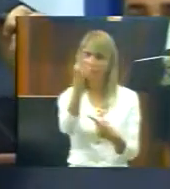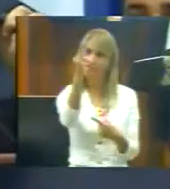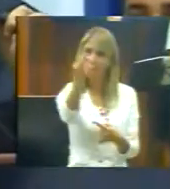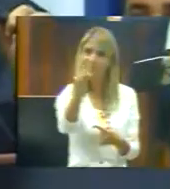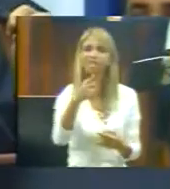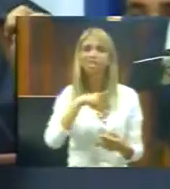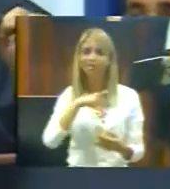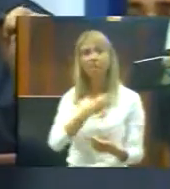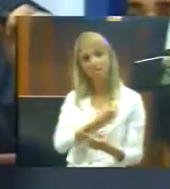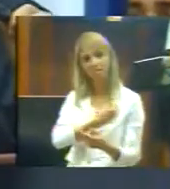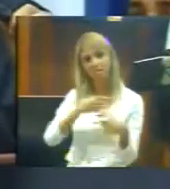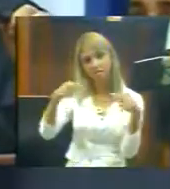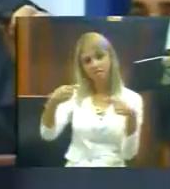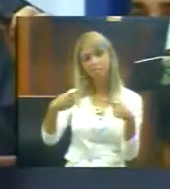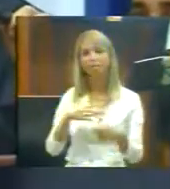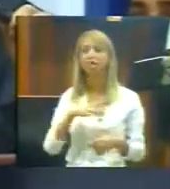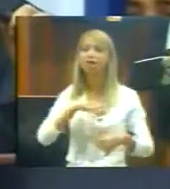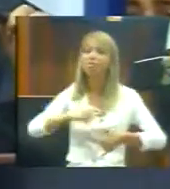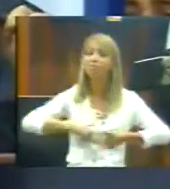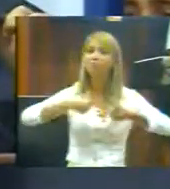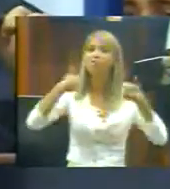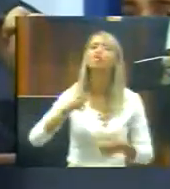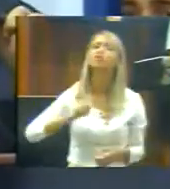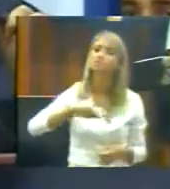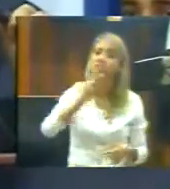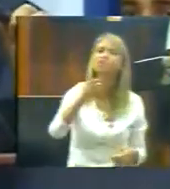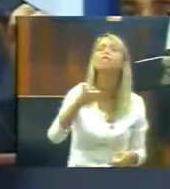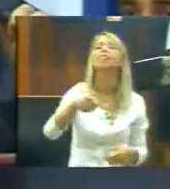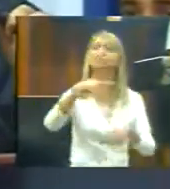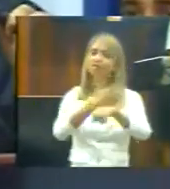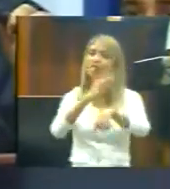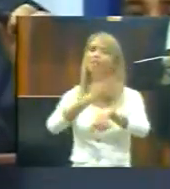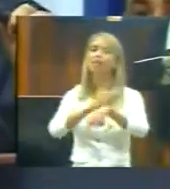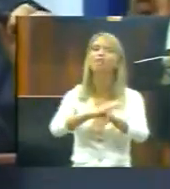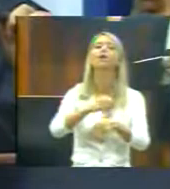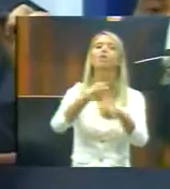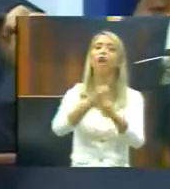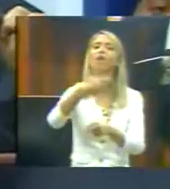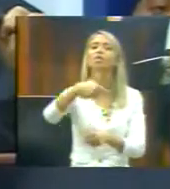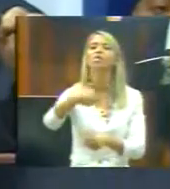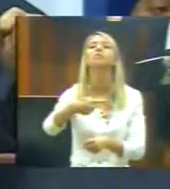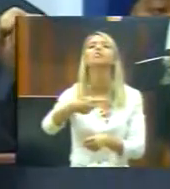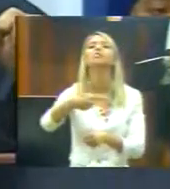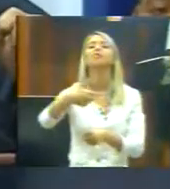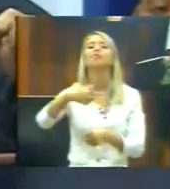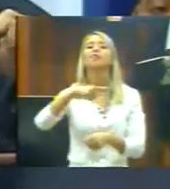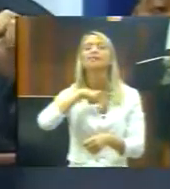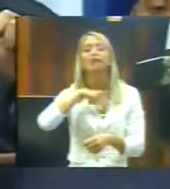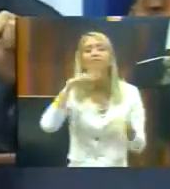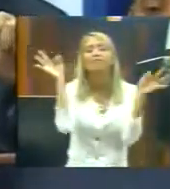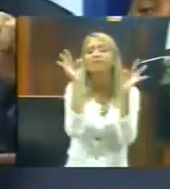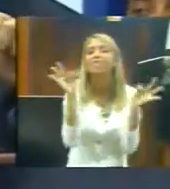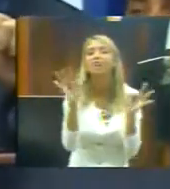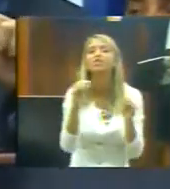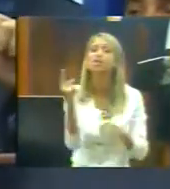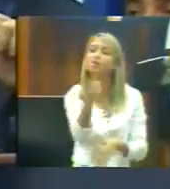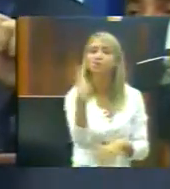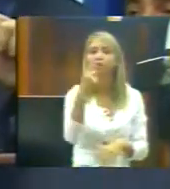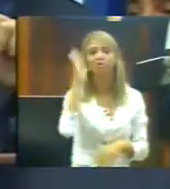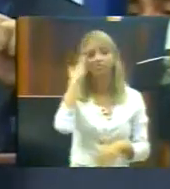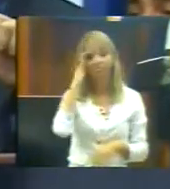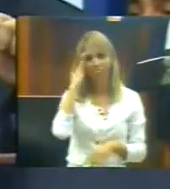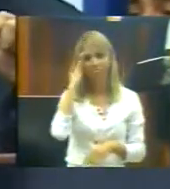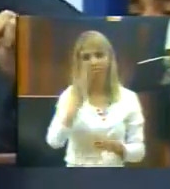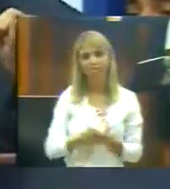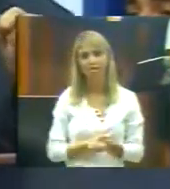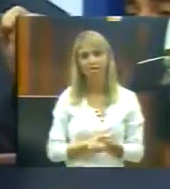vida pública. Então, para mim é uma honra, venho me preparando para isso há 2 anos e fico feliz de que vocês tenham reconhecido. É muito importante para todos nós